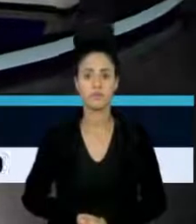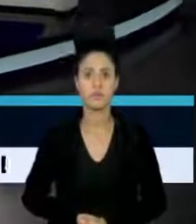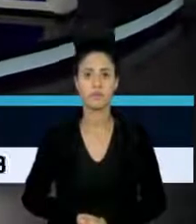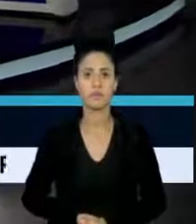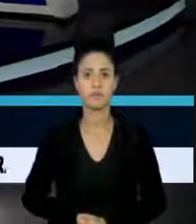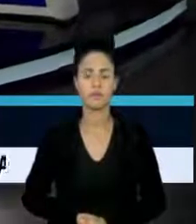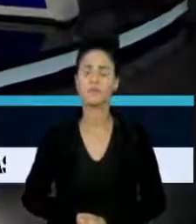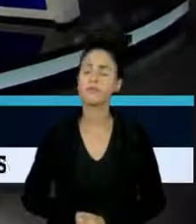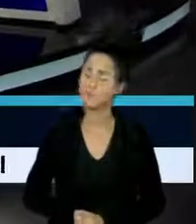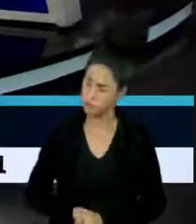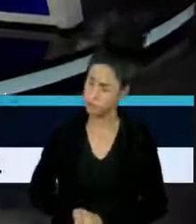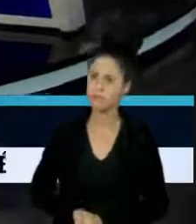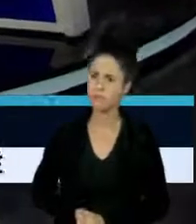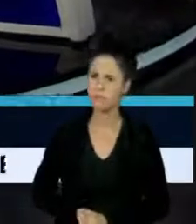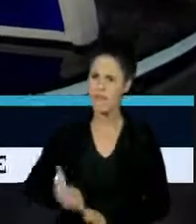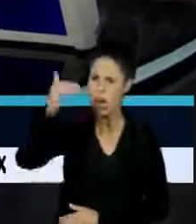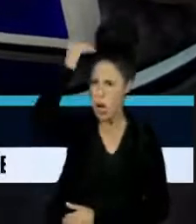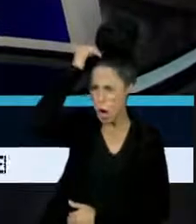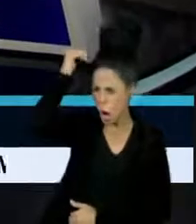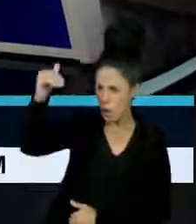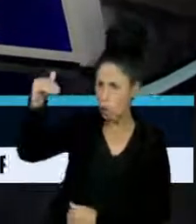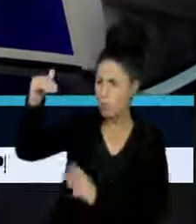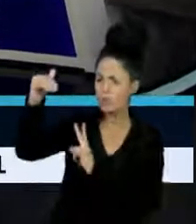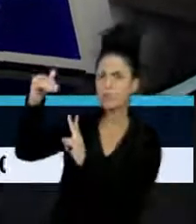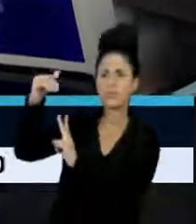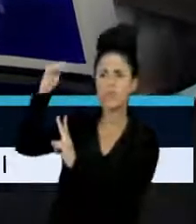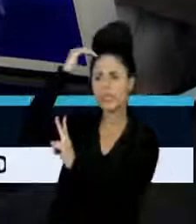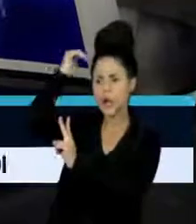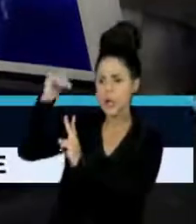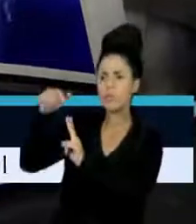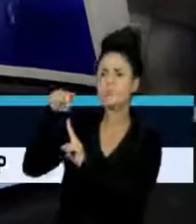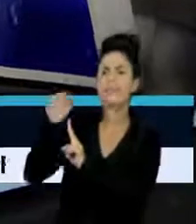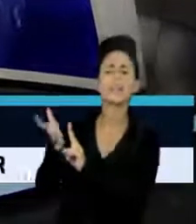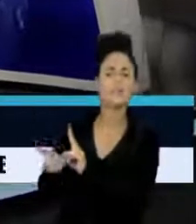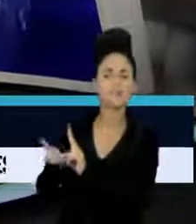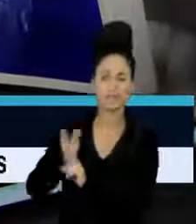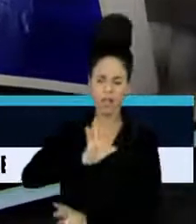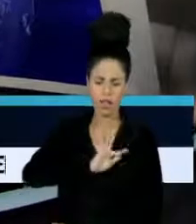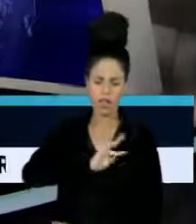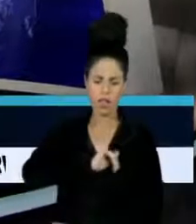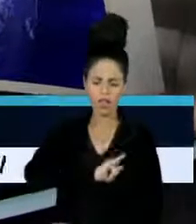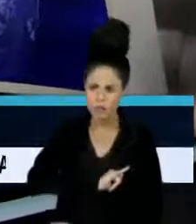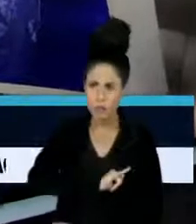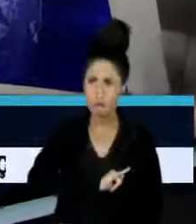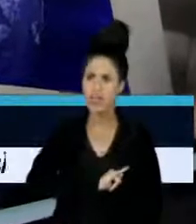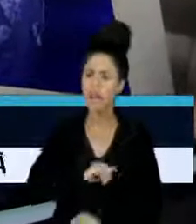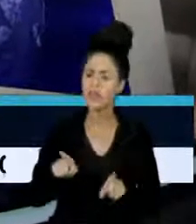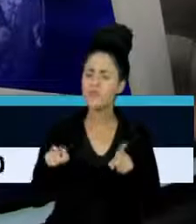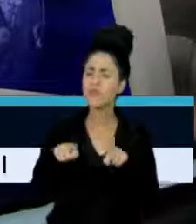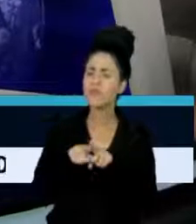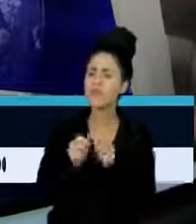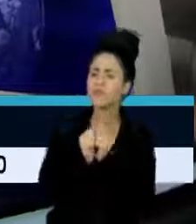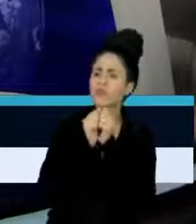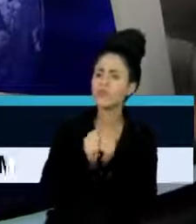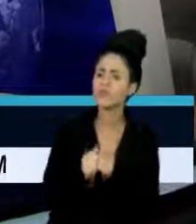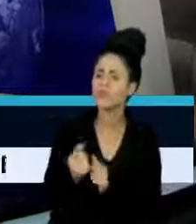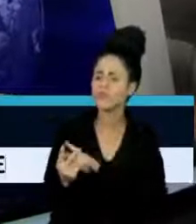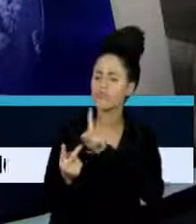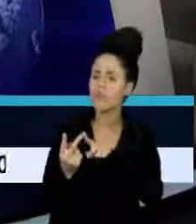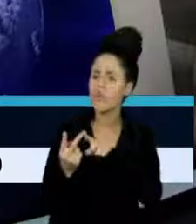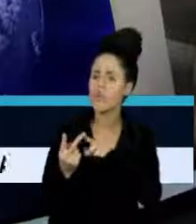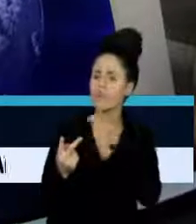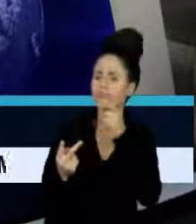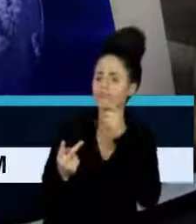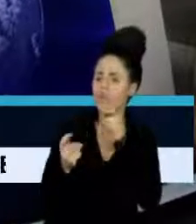Doutor Vecina, transferir a culpa às vítimas também foi a posição do presidente da FUNAI, que disse que o jornalista indigenista viajaram a uma área